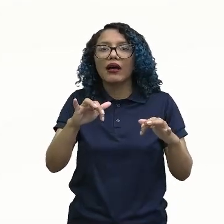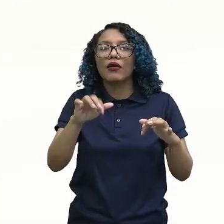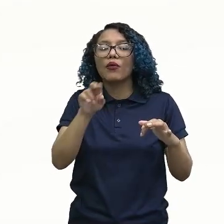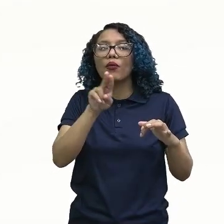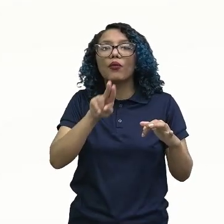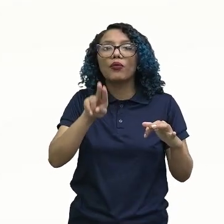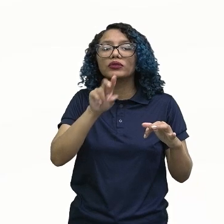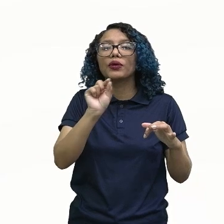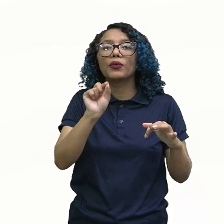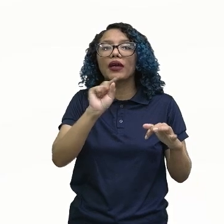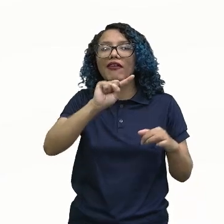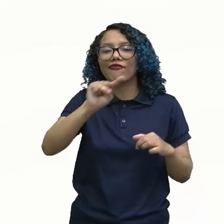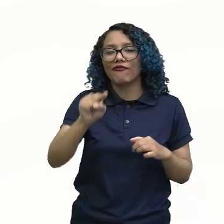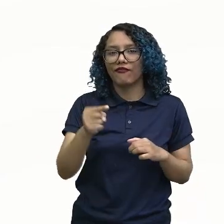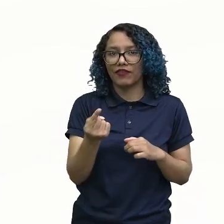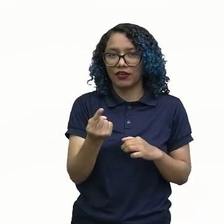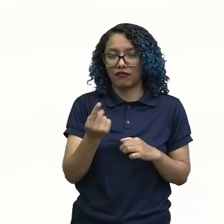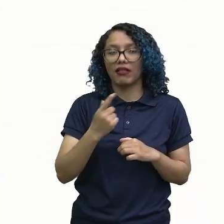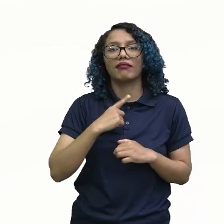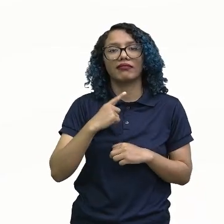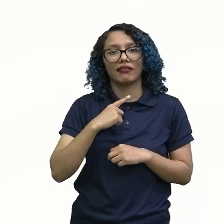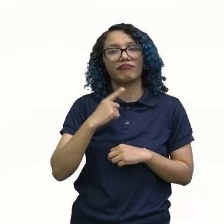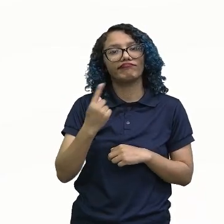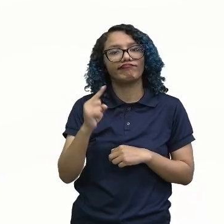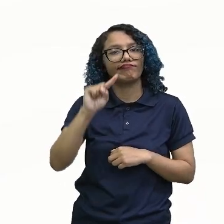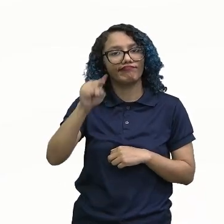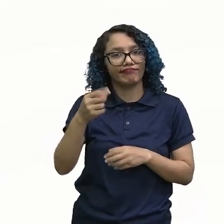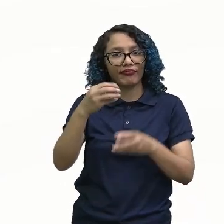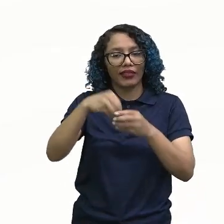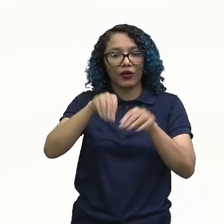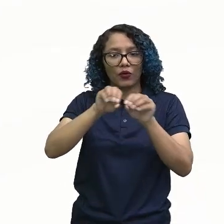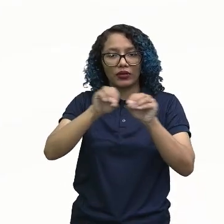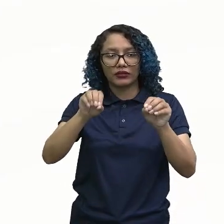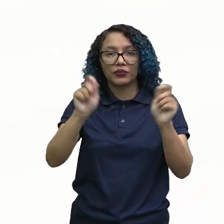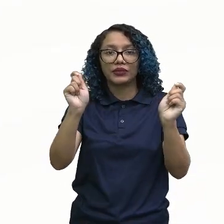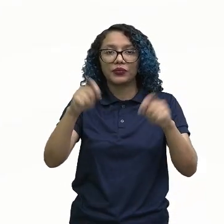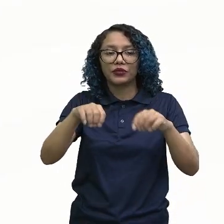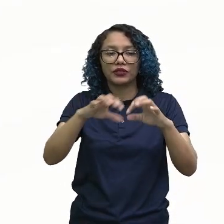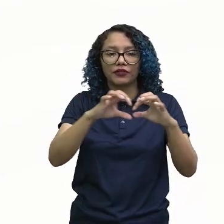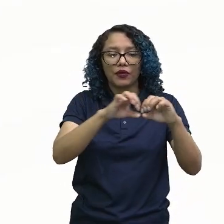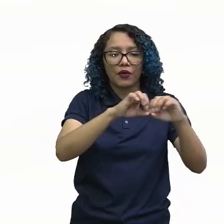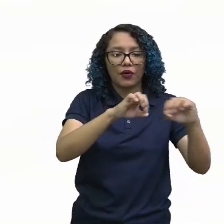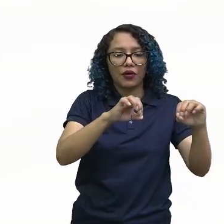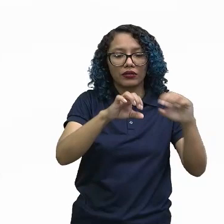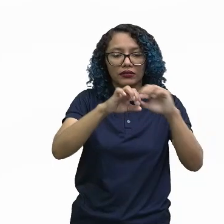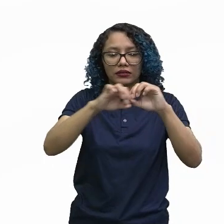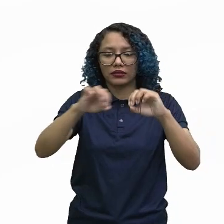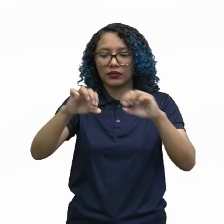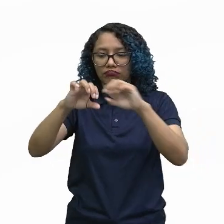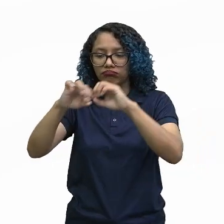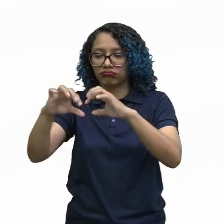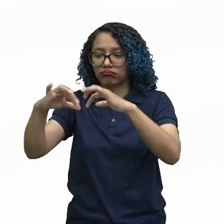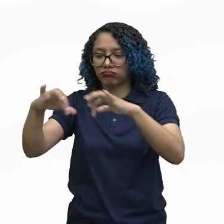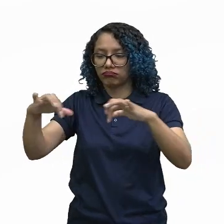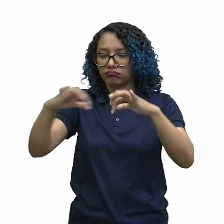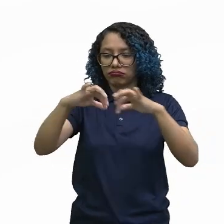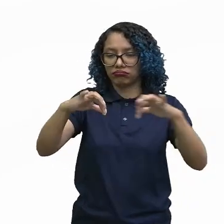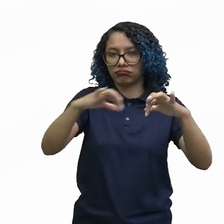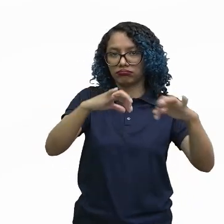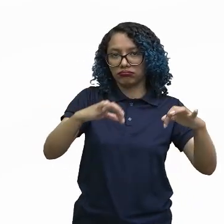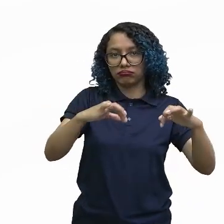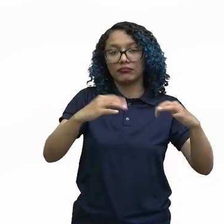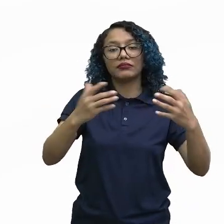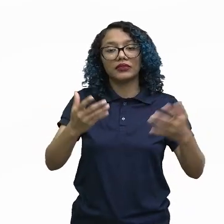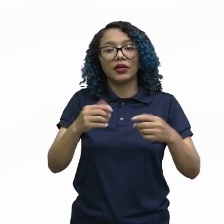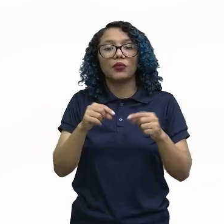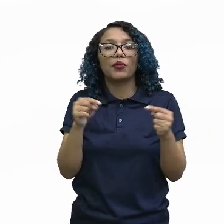vírgulas. A vírgula vai estar presente justamente para fazer essa separação entre as orações. Então, elas são